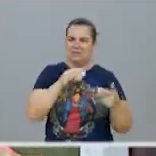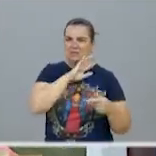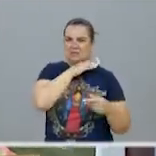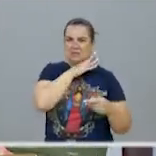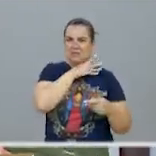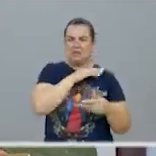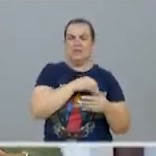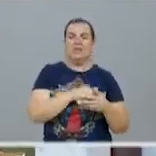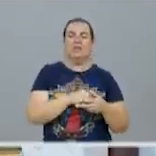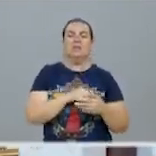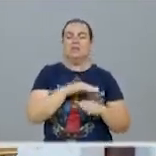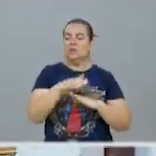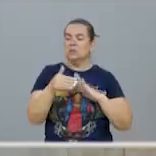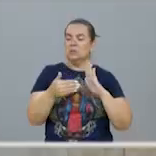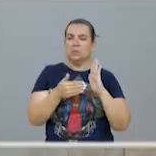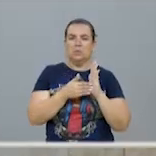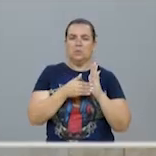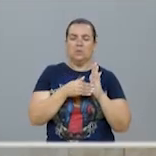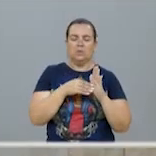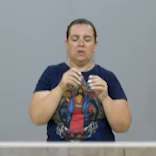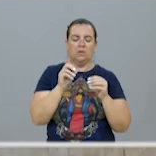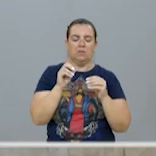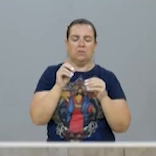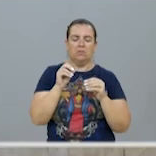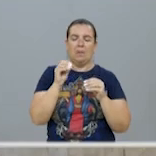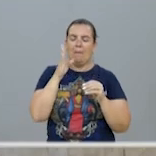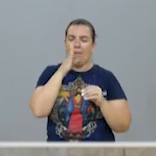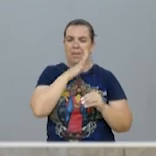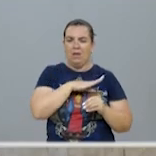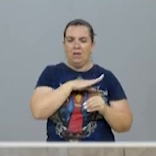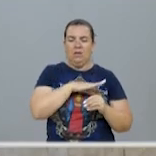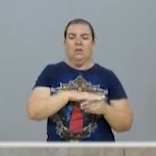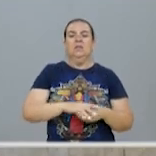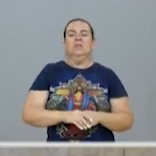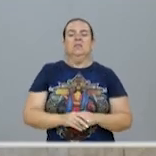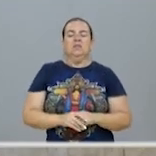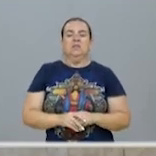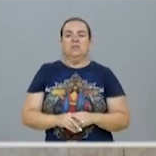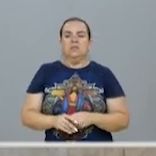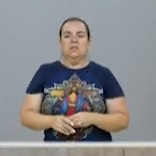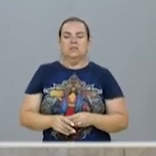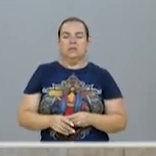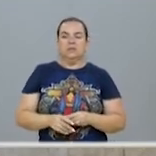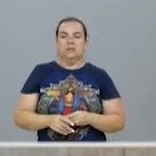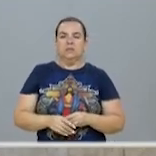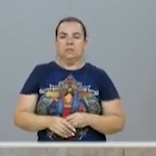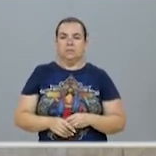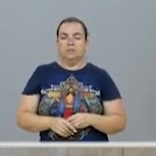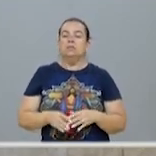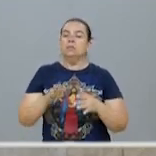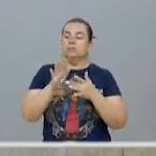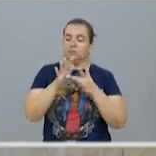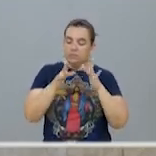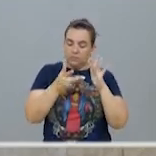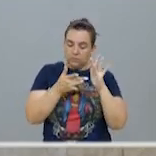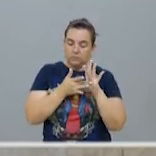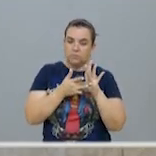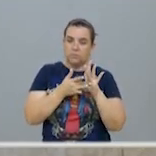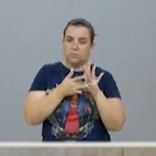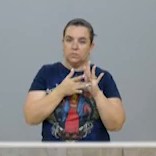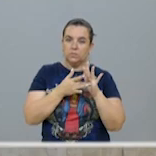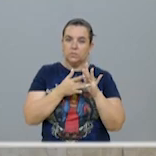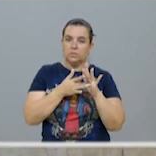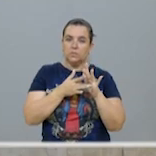Jerusalém e os seus opositores. A segunda leitura: Jesus Cristo dentre os